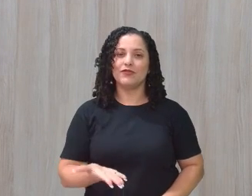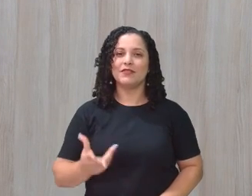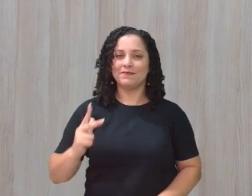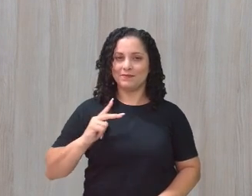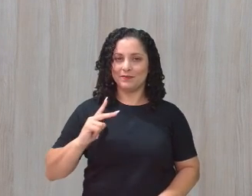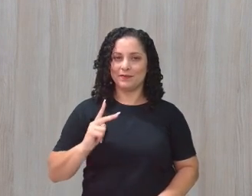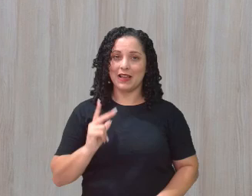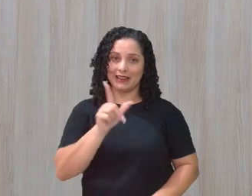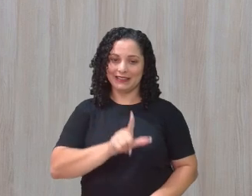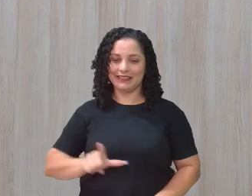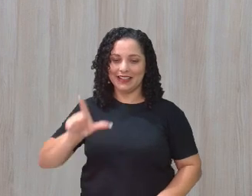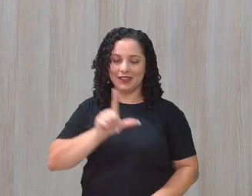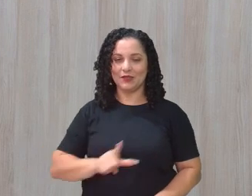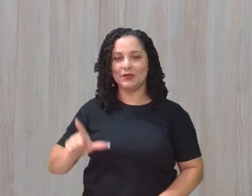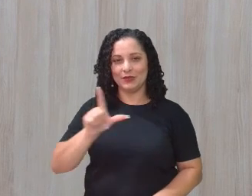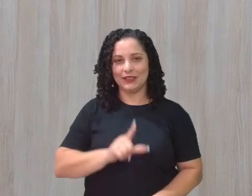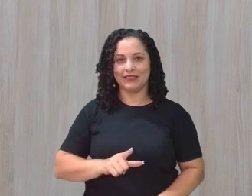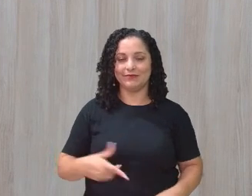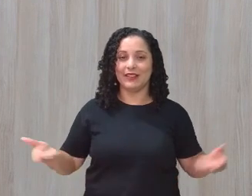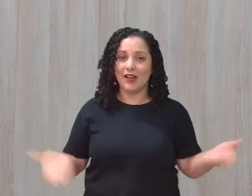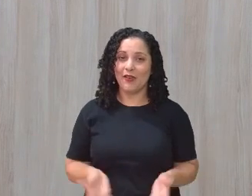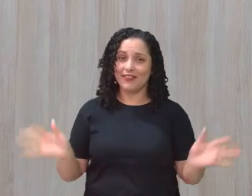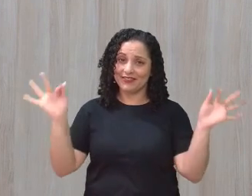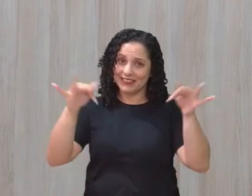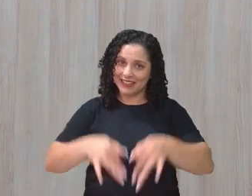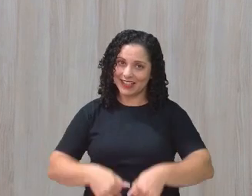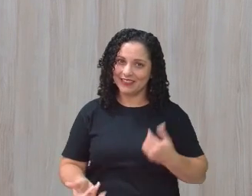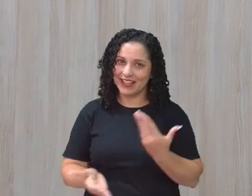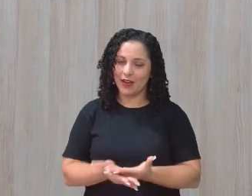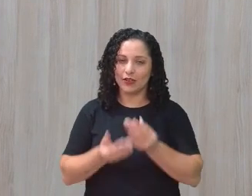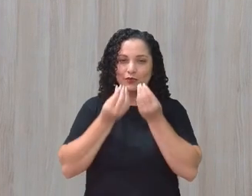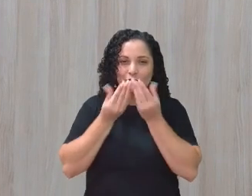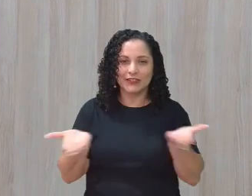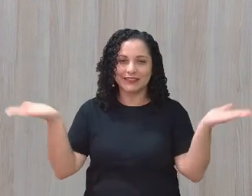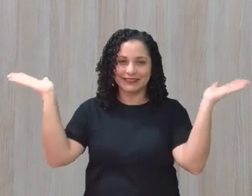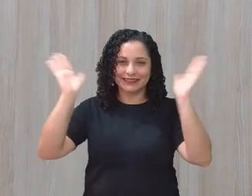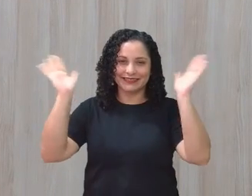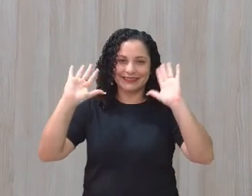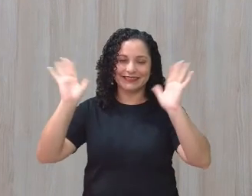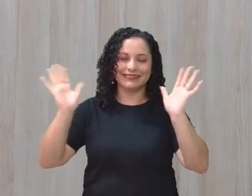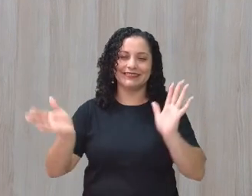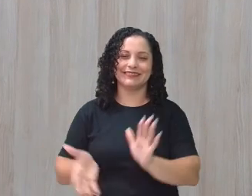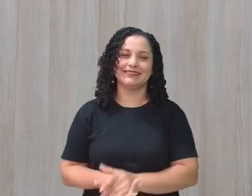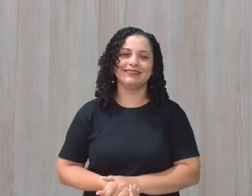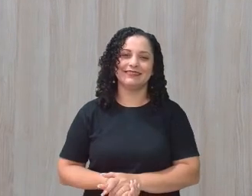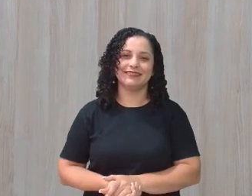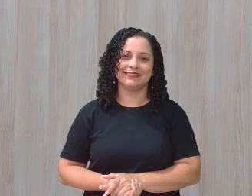própria literatura, tá certo, gente? Eu me despeço por aqui, um cheiro e até a próxima aula.